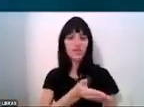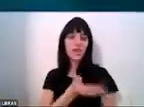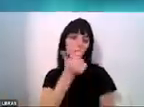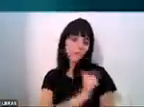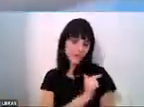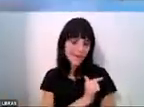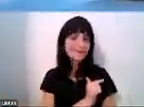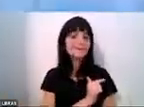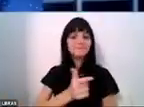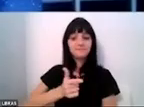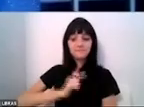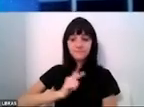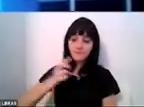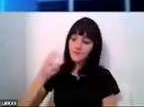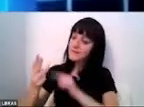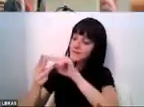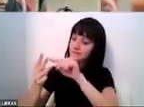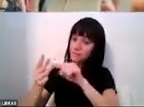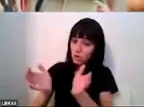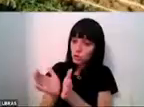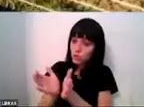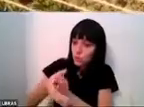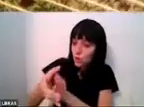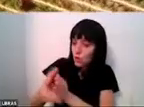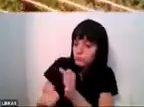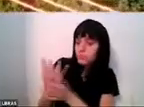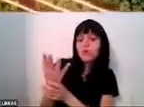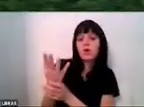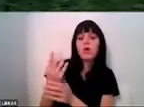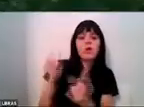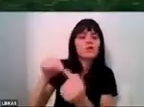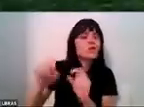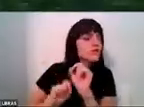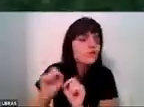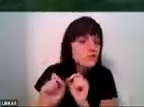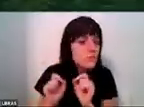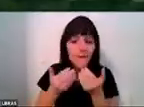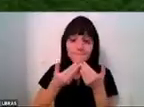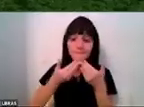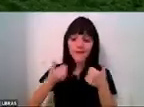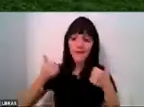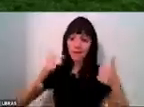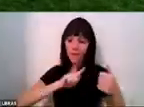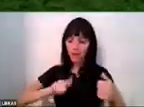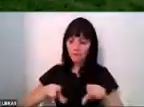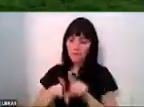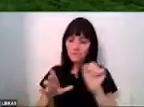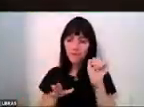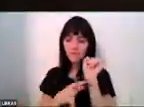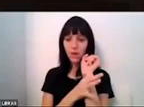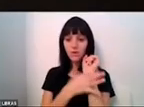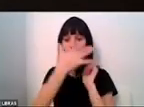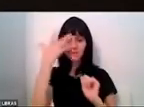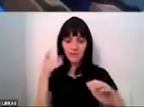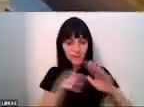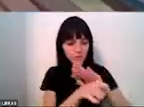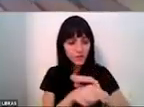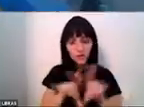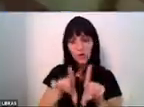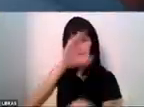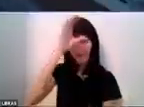de comercialização de energia no mercado livre e investe pesado em distribuição para crescer ainda mais em sua área de concessão, o